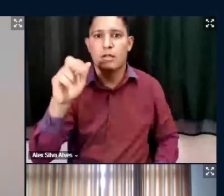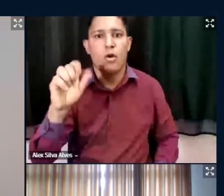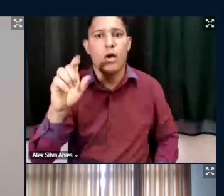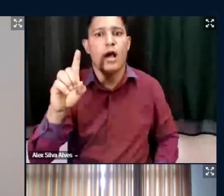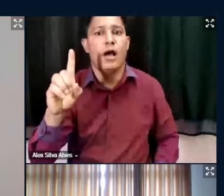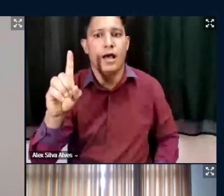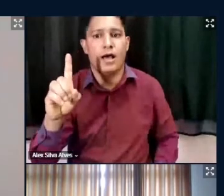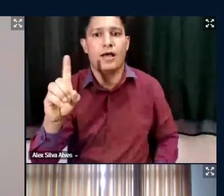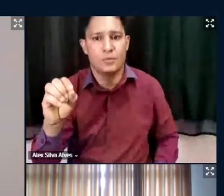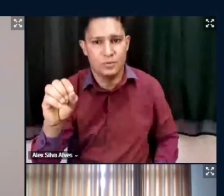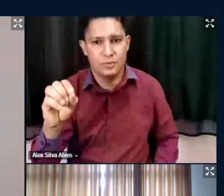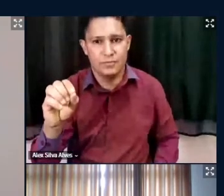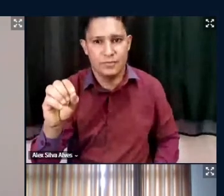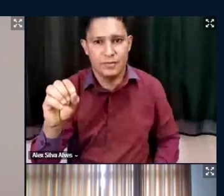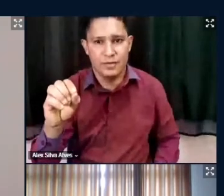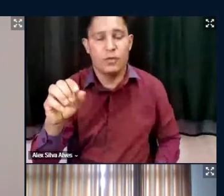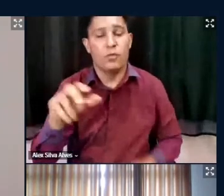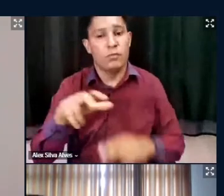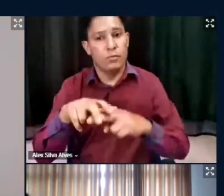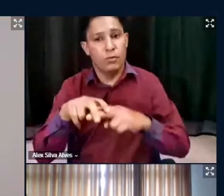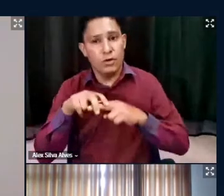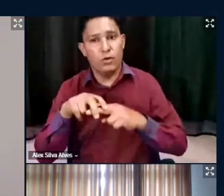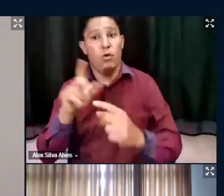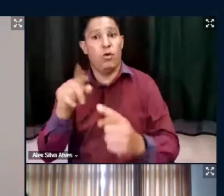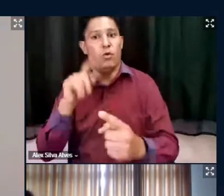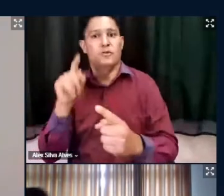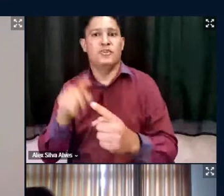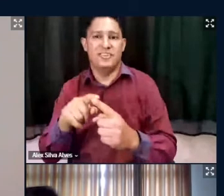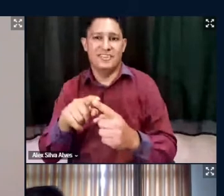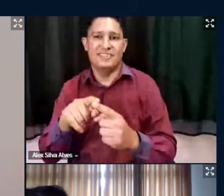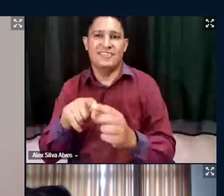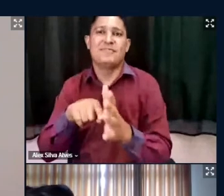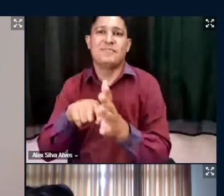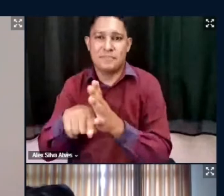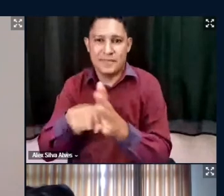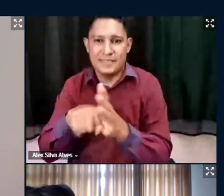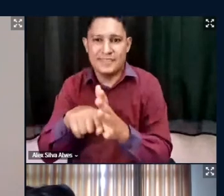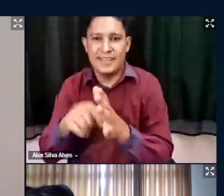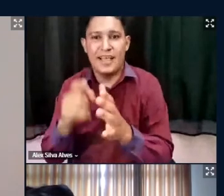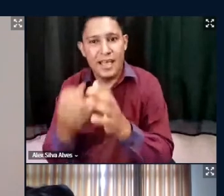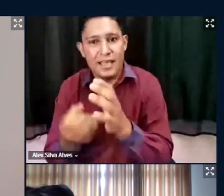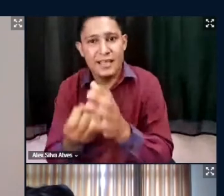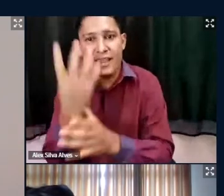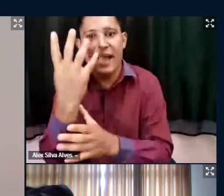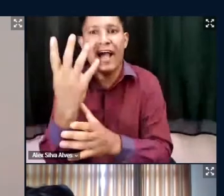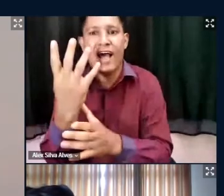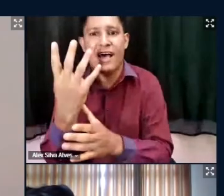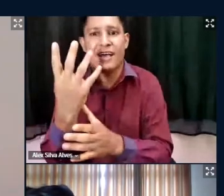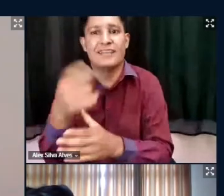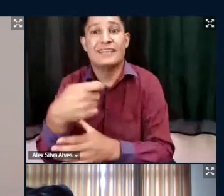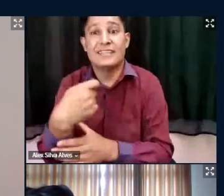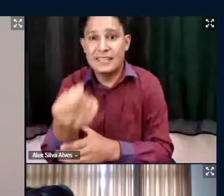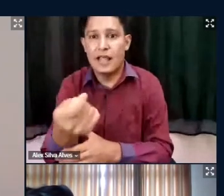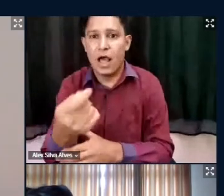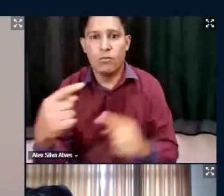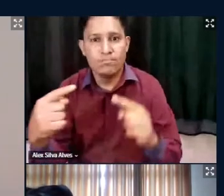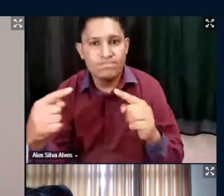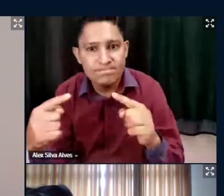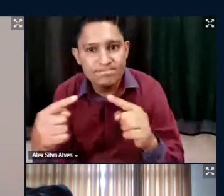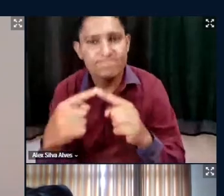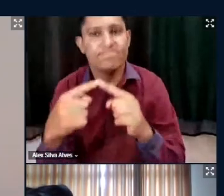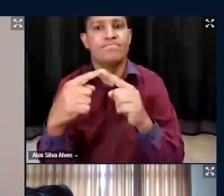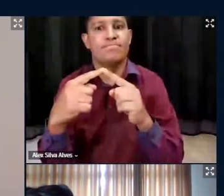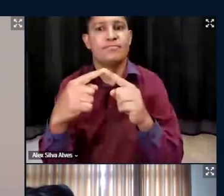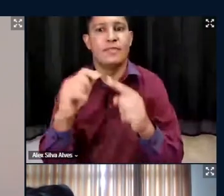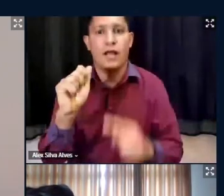por isso, julguei como sendo inadequado. Então, o objetivo da pesquisa era esse, na